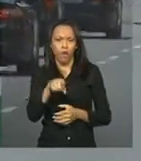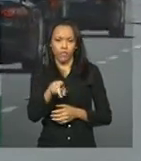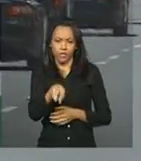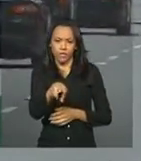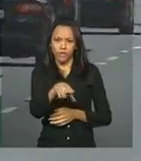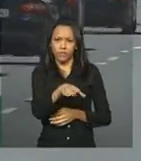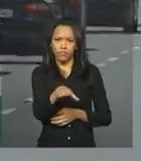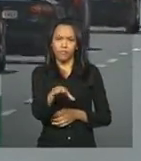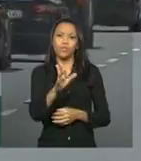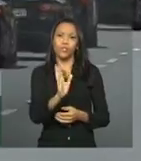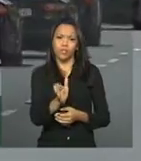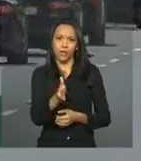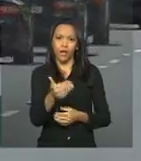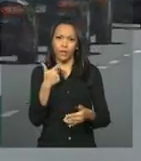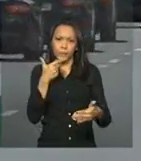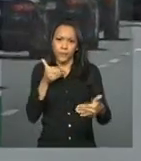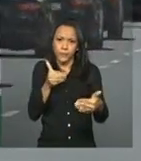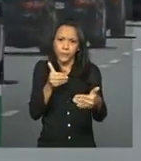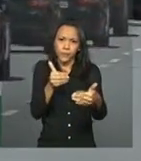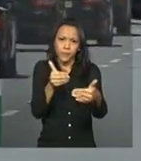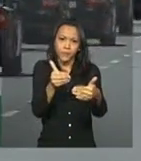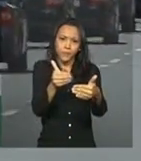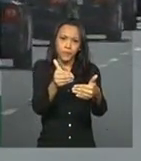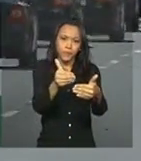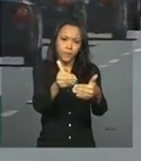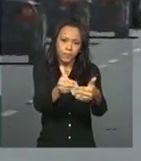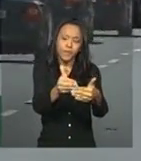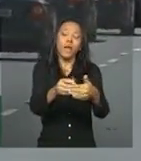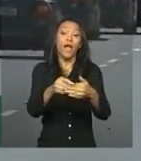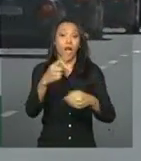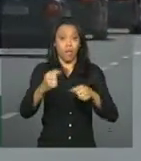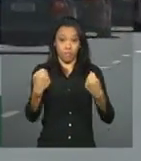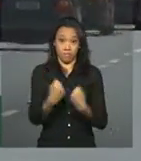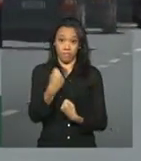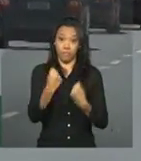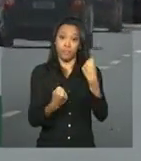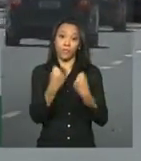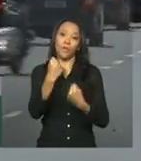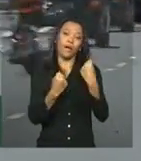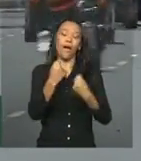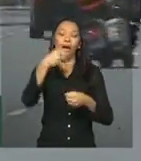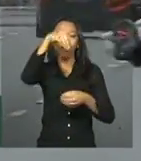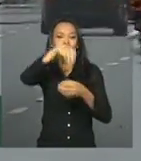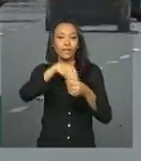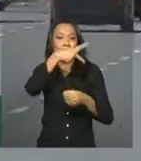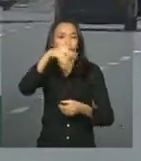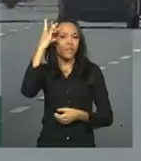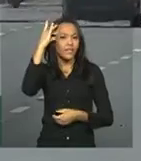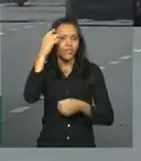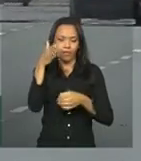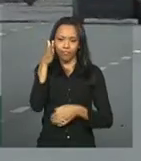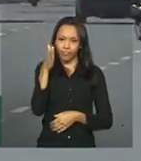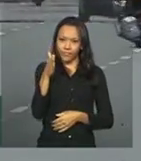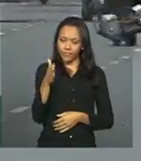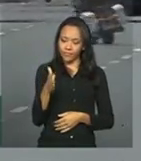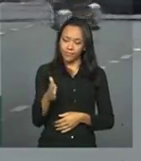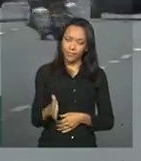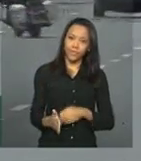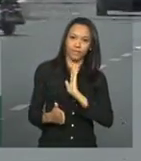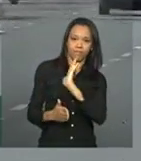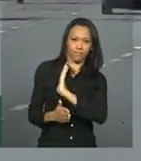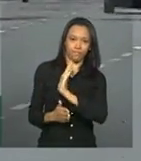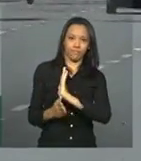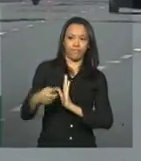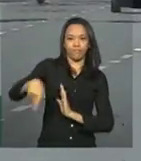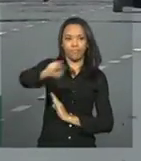só que já acenando, apesar do carro fechado, ela abriu a janela, acenando para o público ali, naquele momento